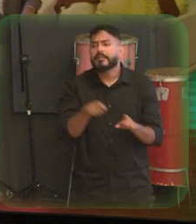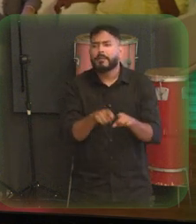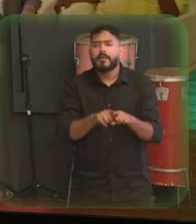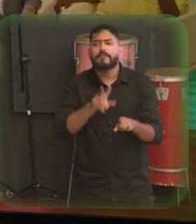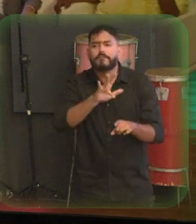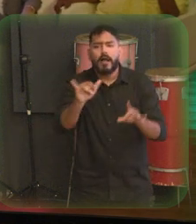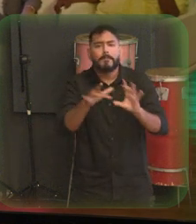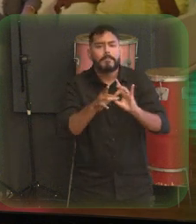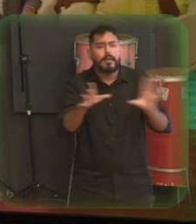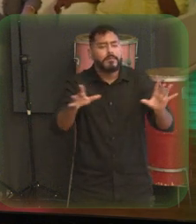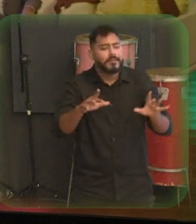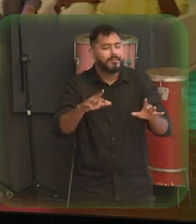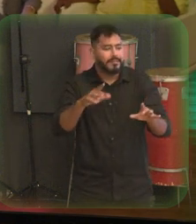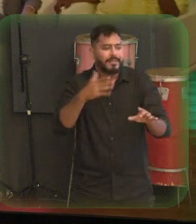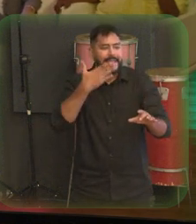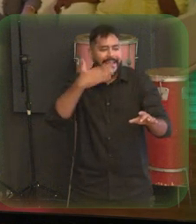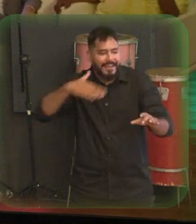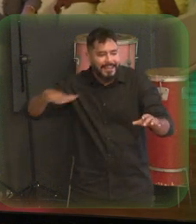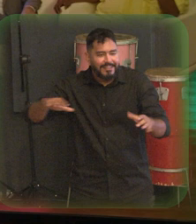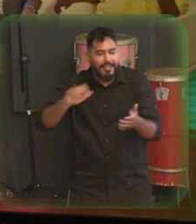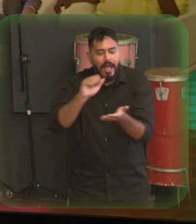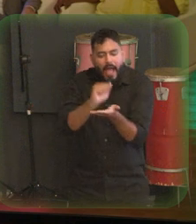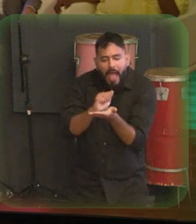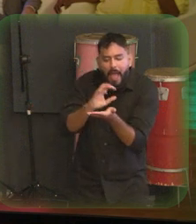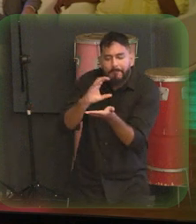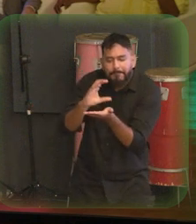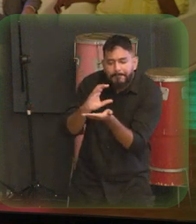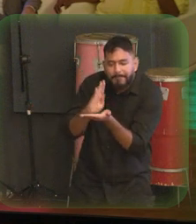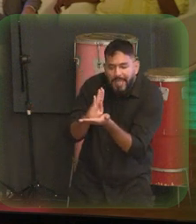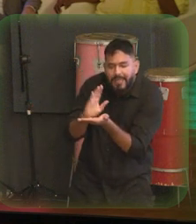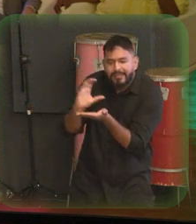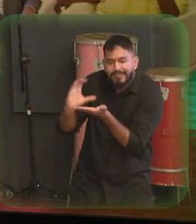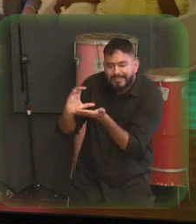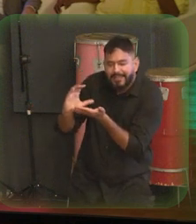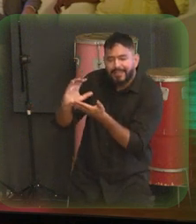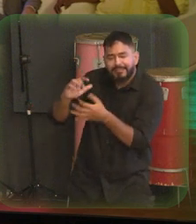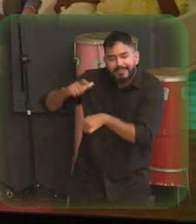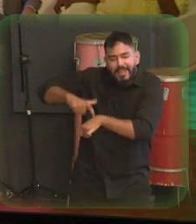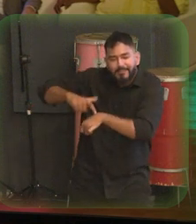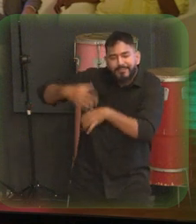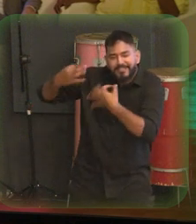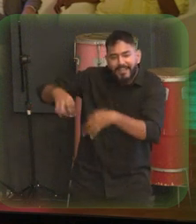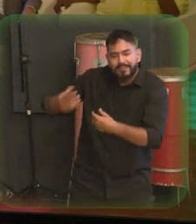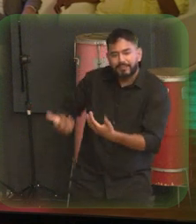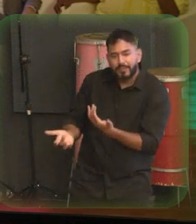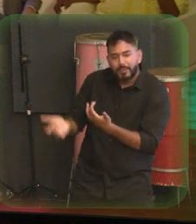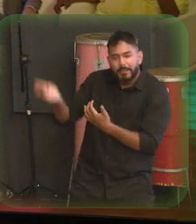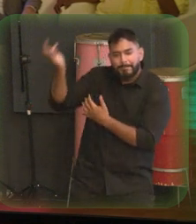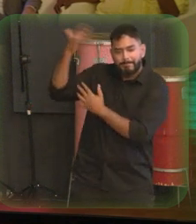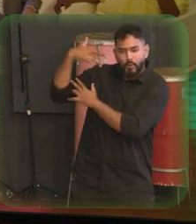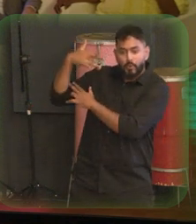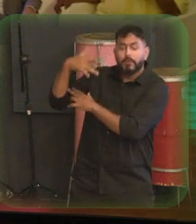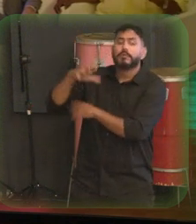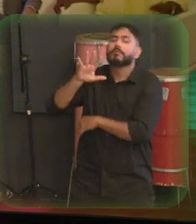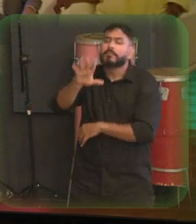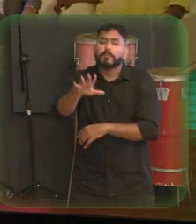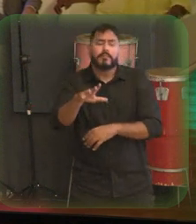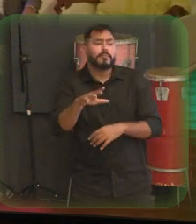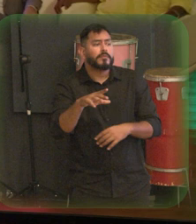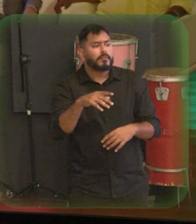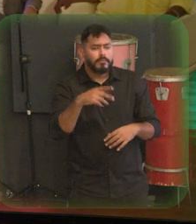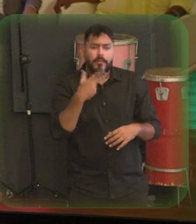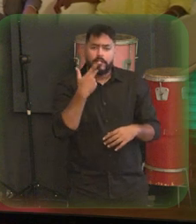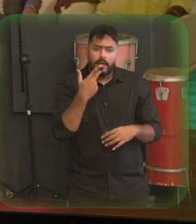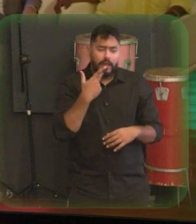nossas crianças sejam alfabetizadas no tempo certo. Porque não adianta ter movimentos nacionais, internacionais, digam o tempo inteiro que a gente,